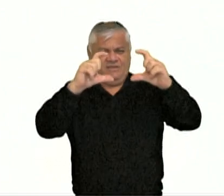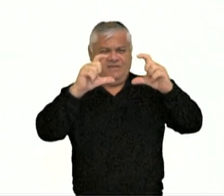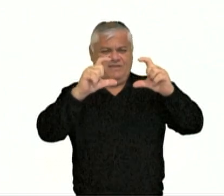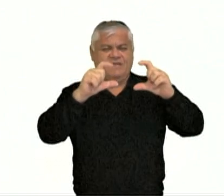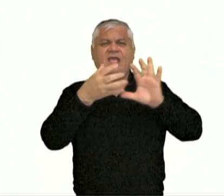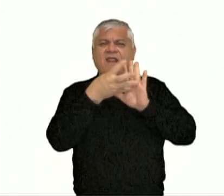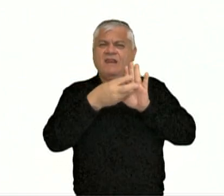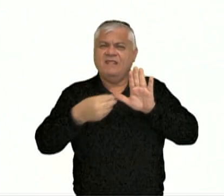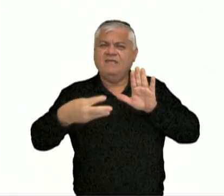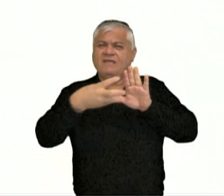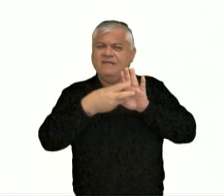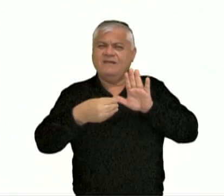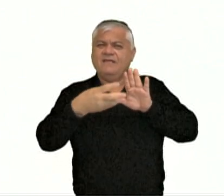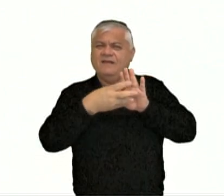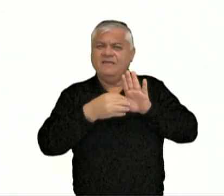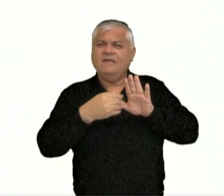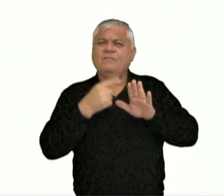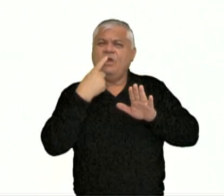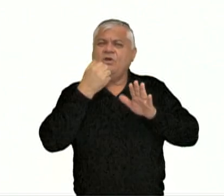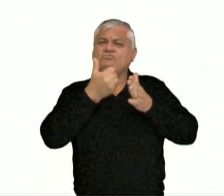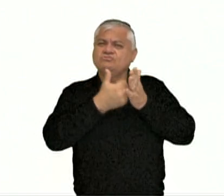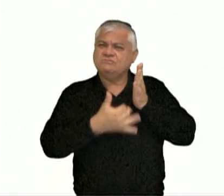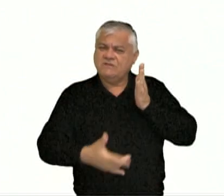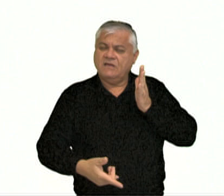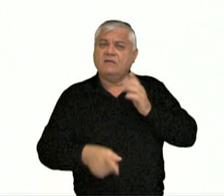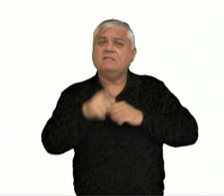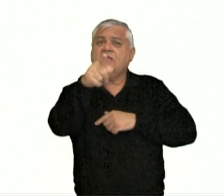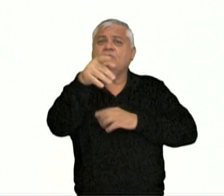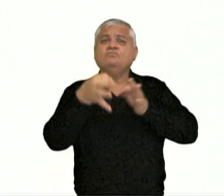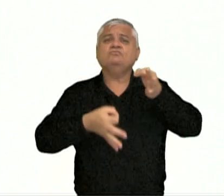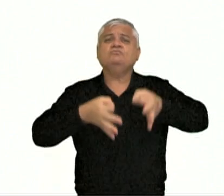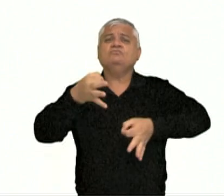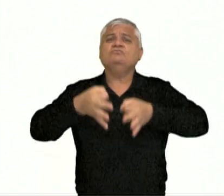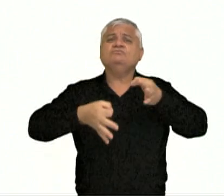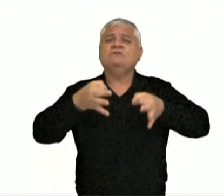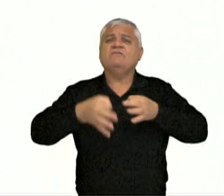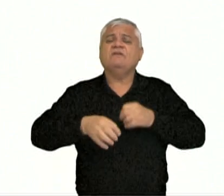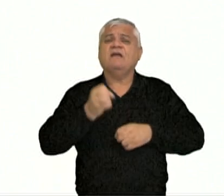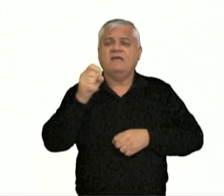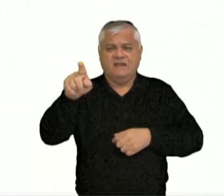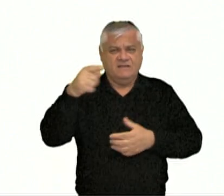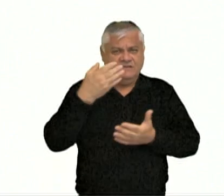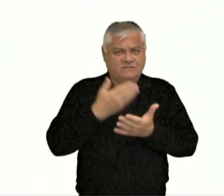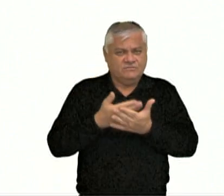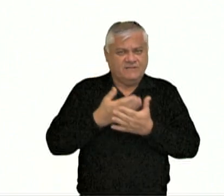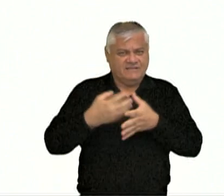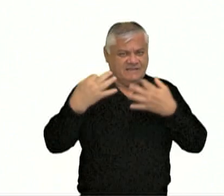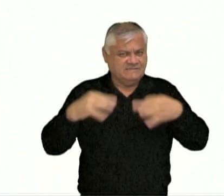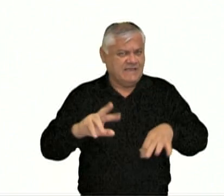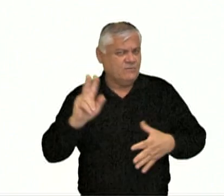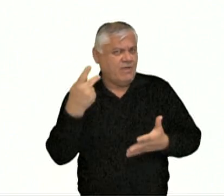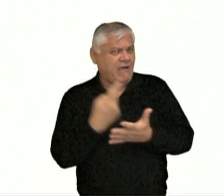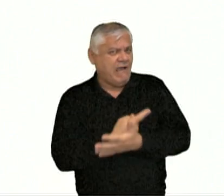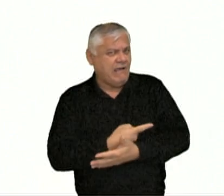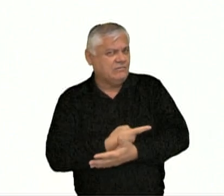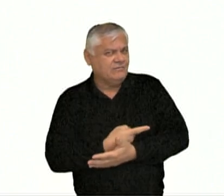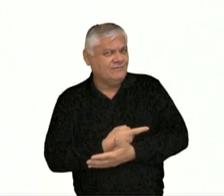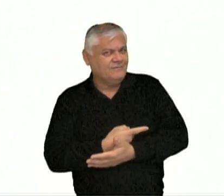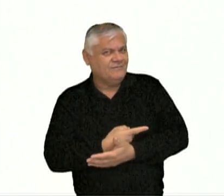filtram o sangue. Justifique aí no seu material se o estudante está correto ou não,